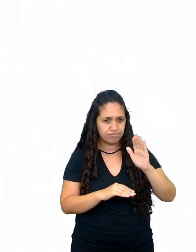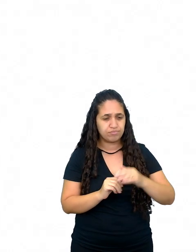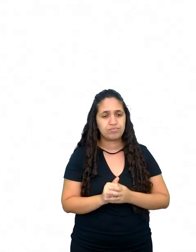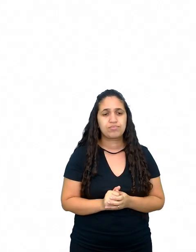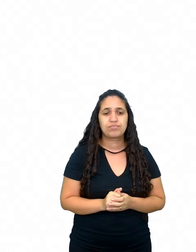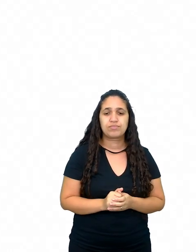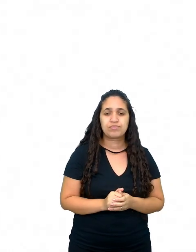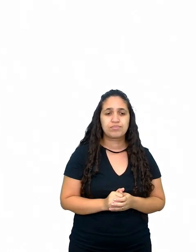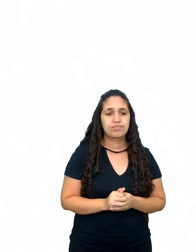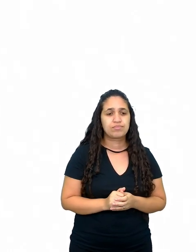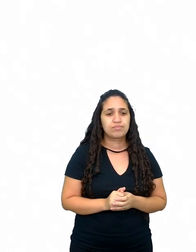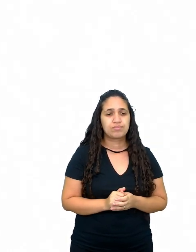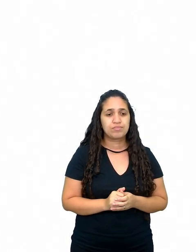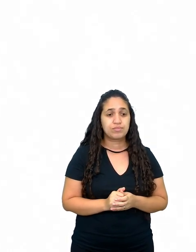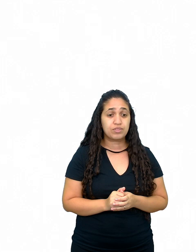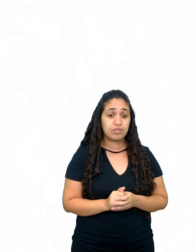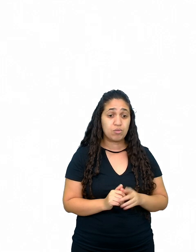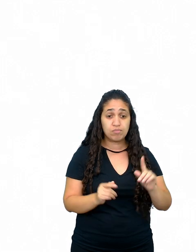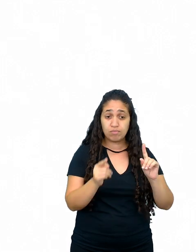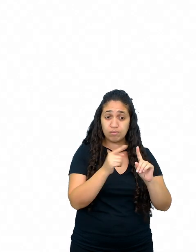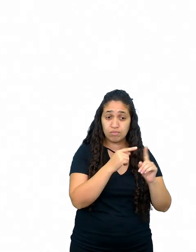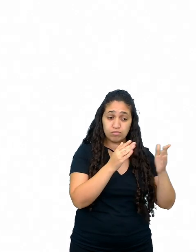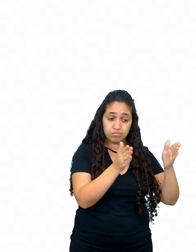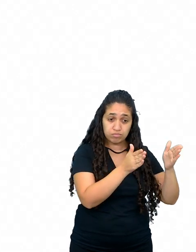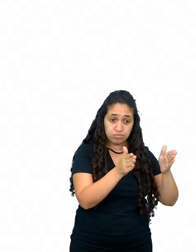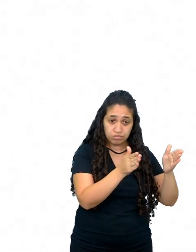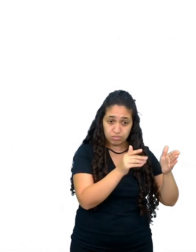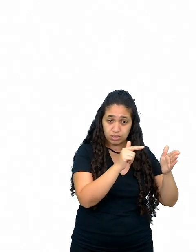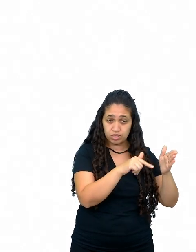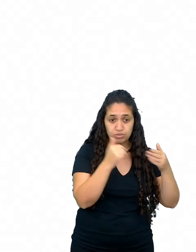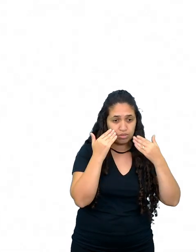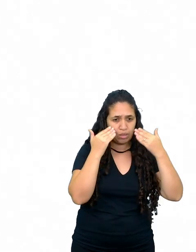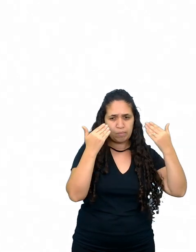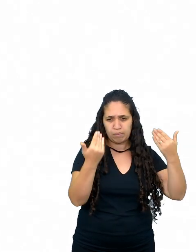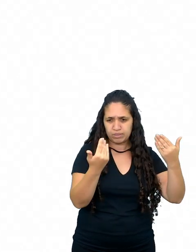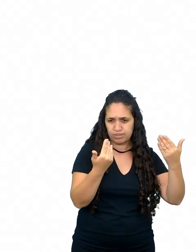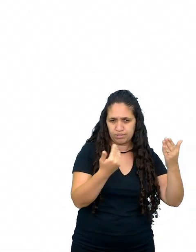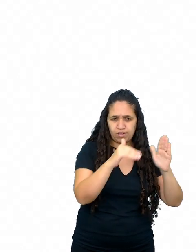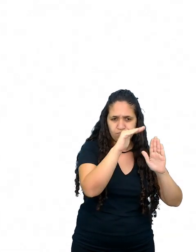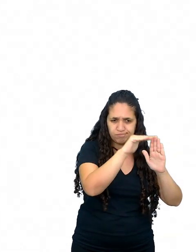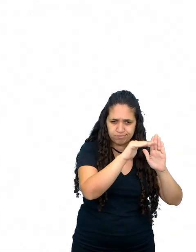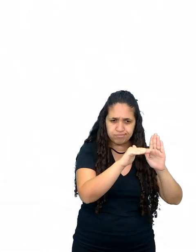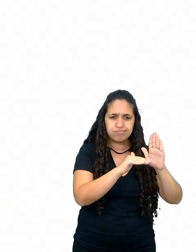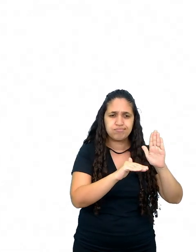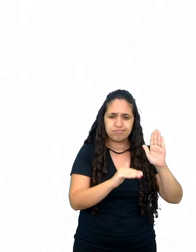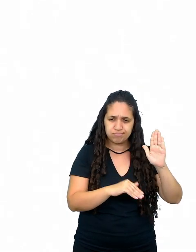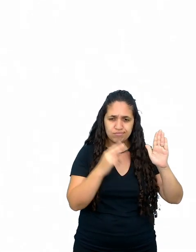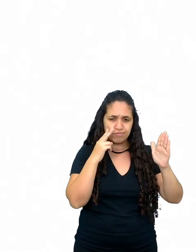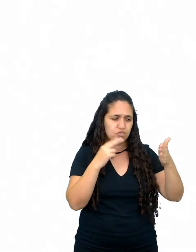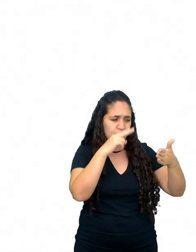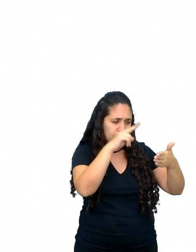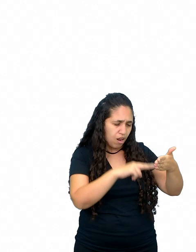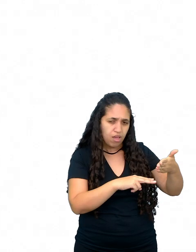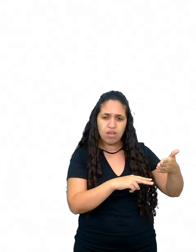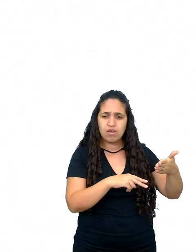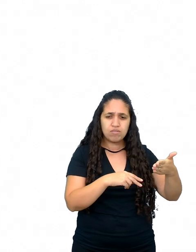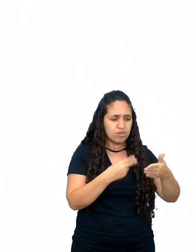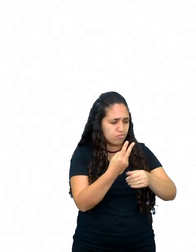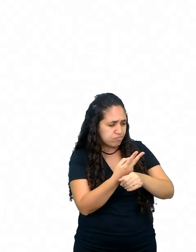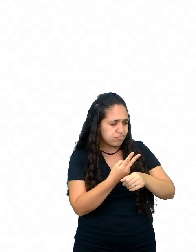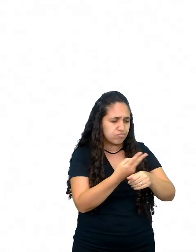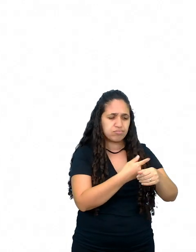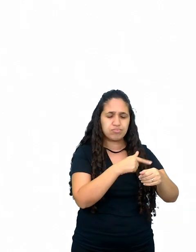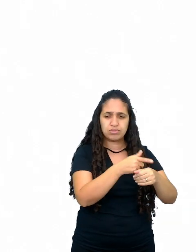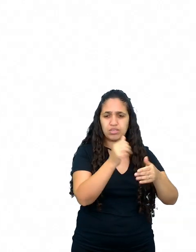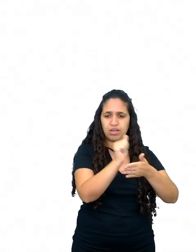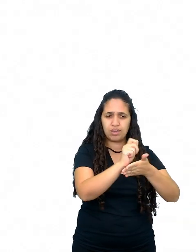Nossa agenda. Primeiro momento, é fazer a apresentação da sequência. Então, a gente vai lá, vai mostrar algumas atividades